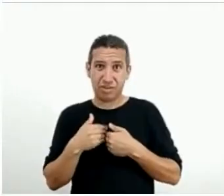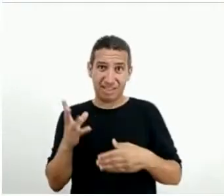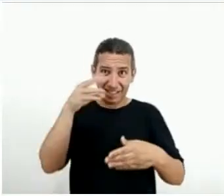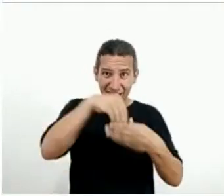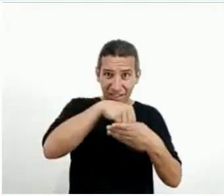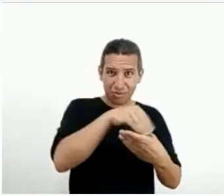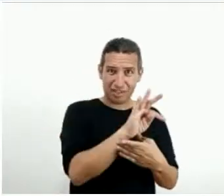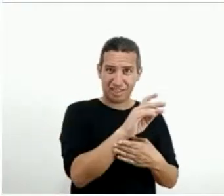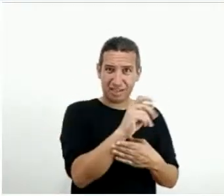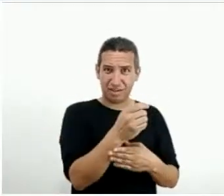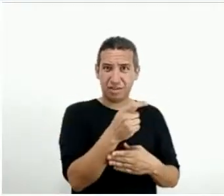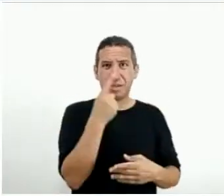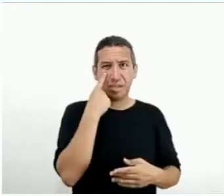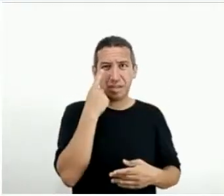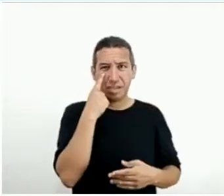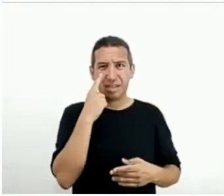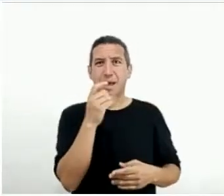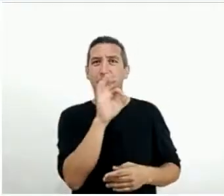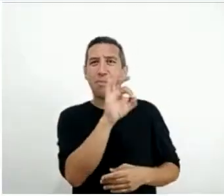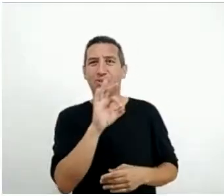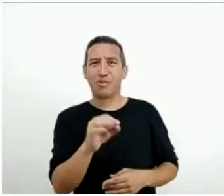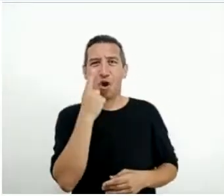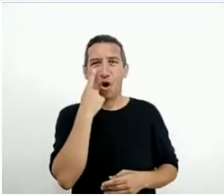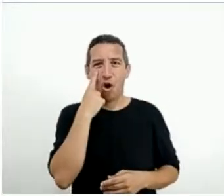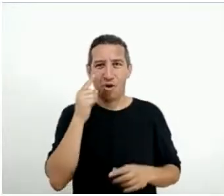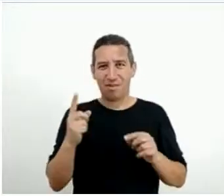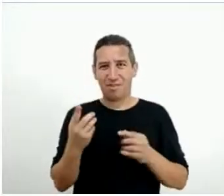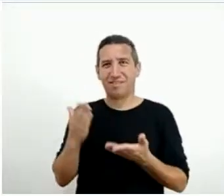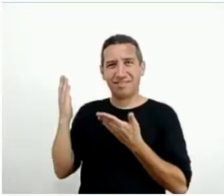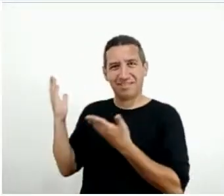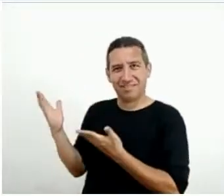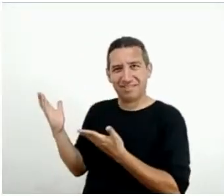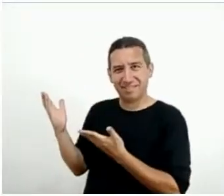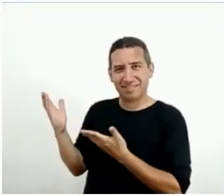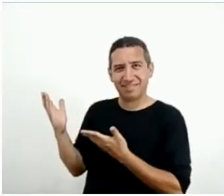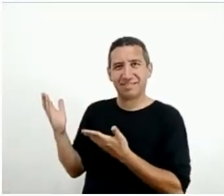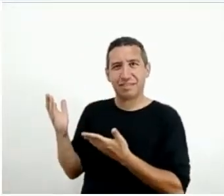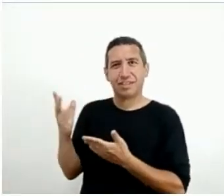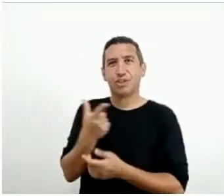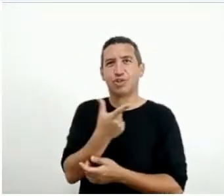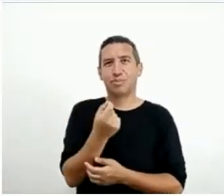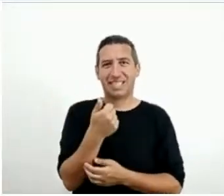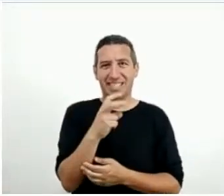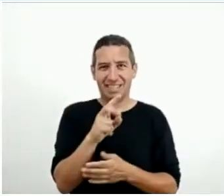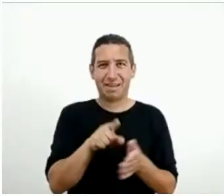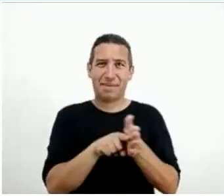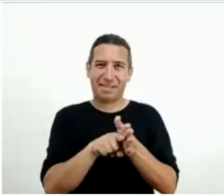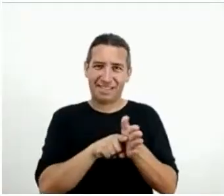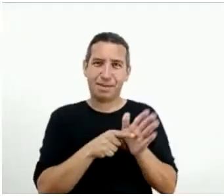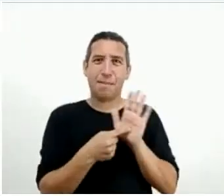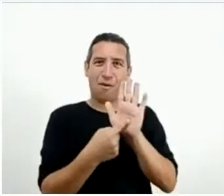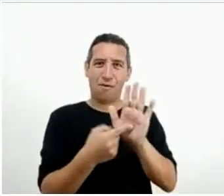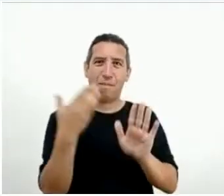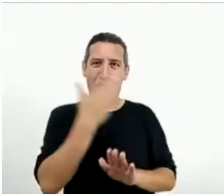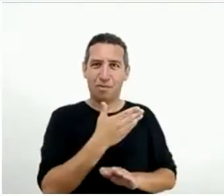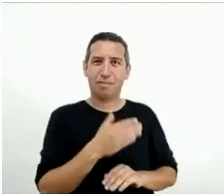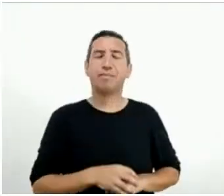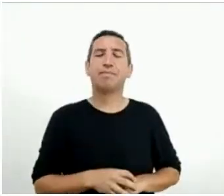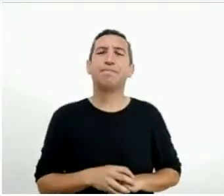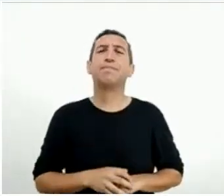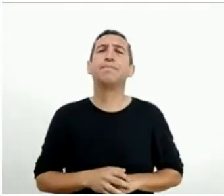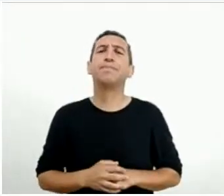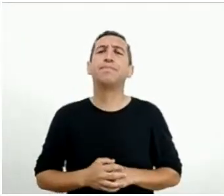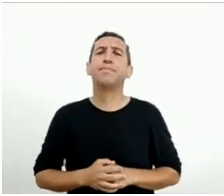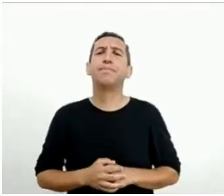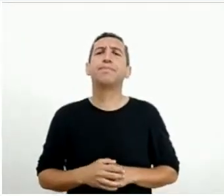estudo aqui do Jensen, que é o Peter Jensen e o Steinhausen, em 2015. Então, a comorbidade é frequente. Aqui tem uma